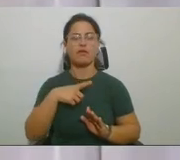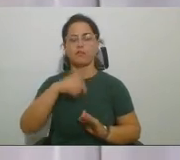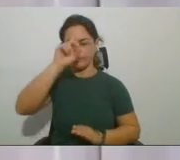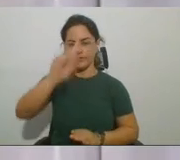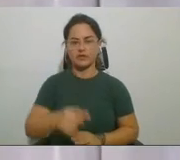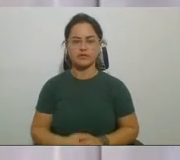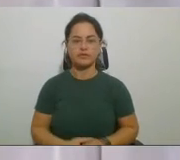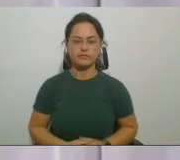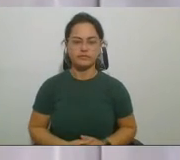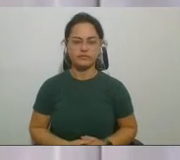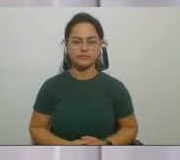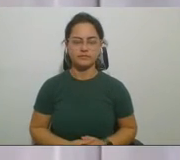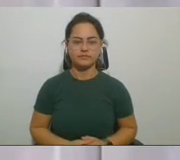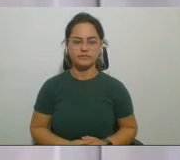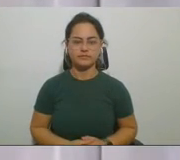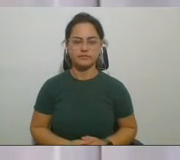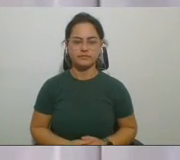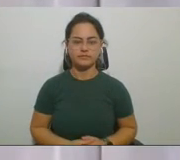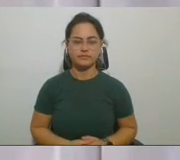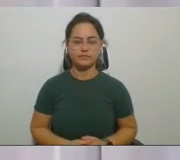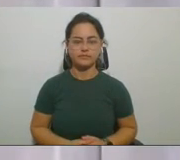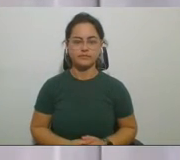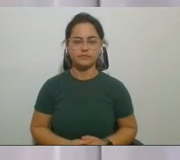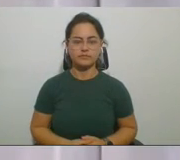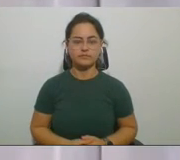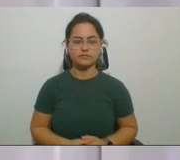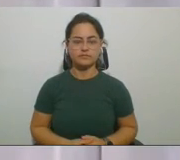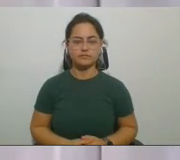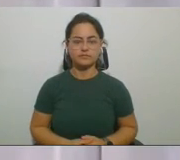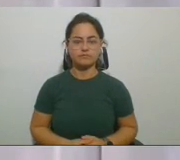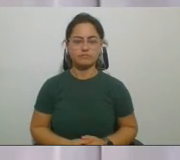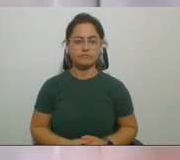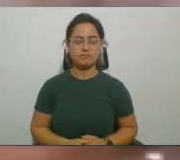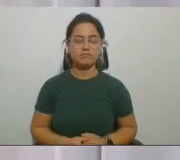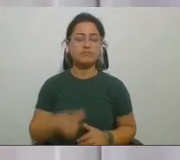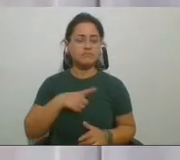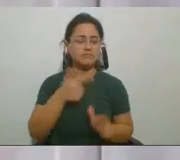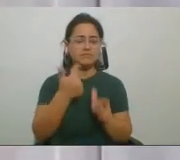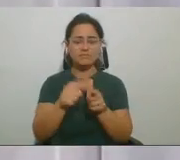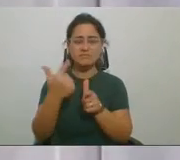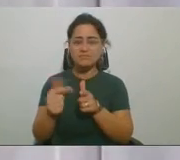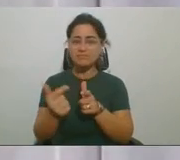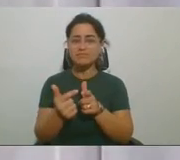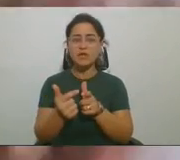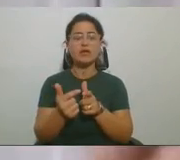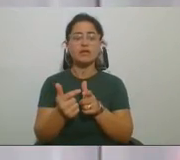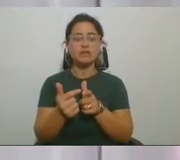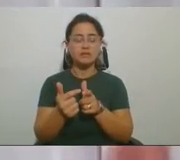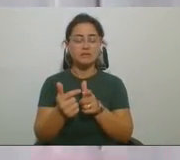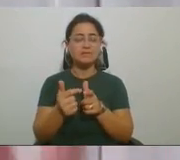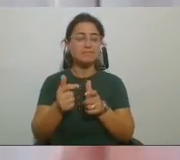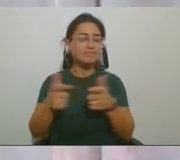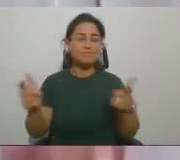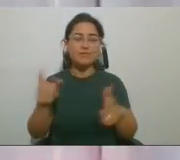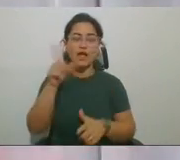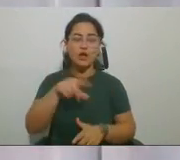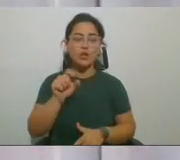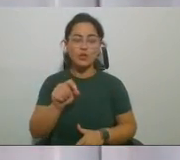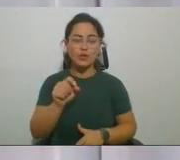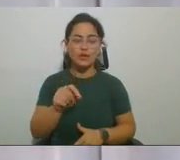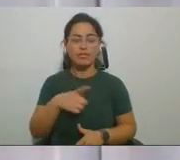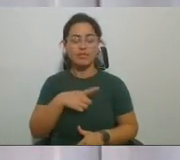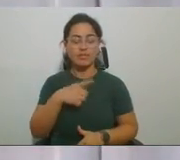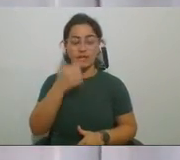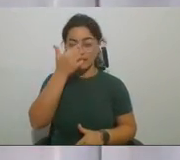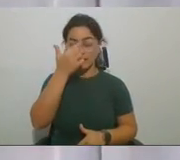E com frequência eu digo que um dos problemas maiores que o ensino do direito é que só como especialidade